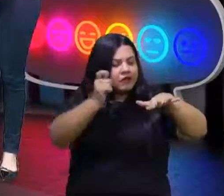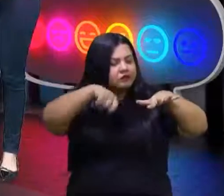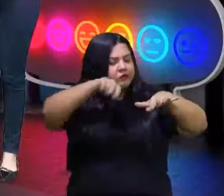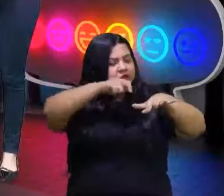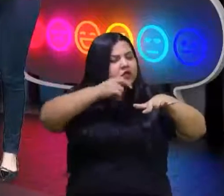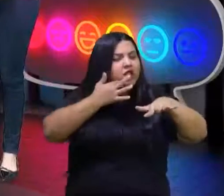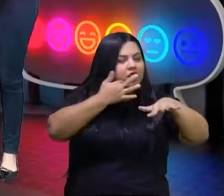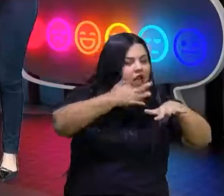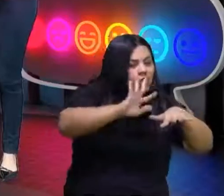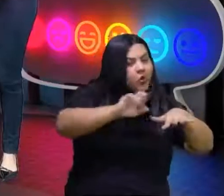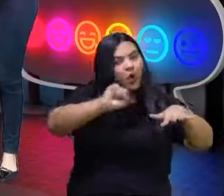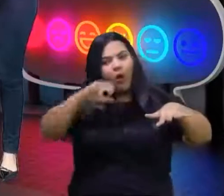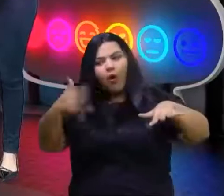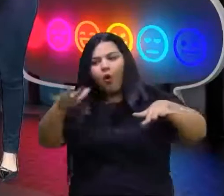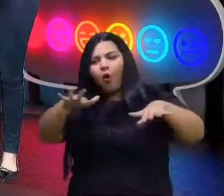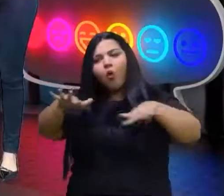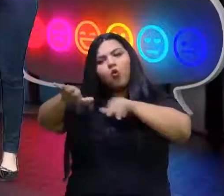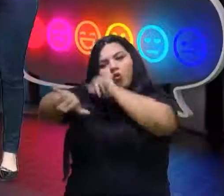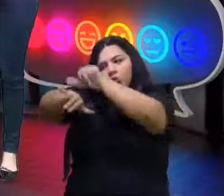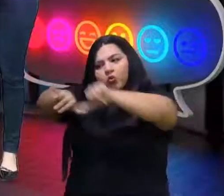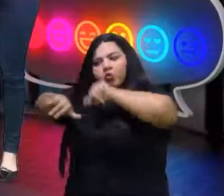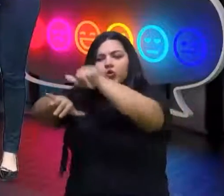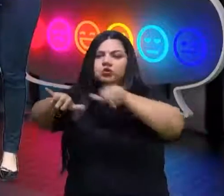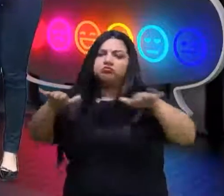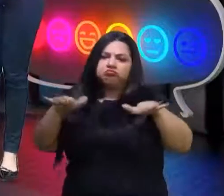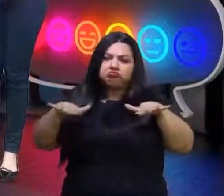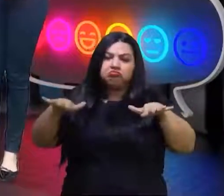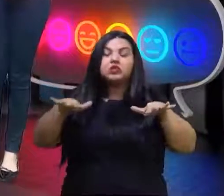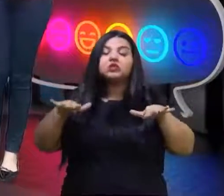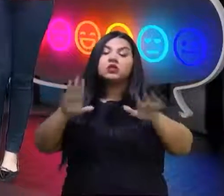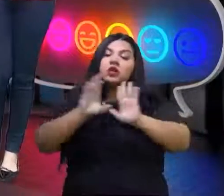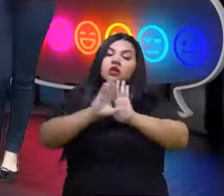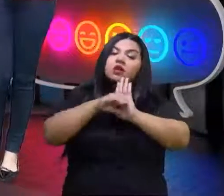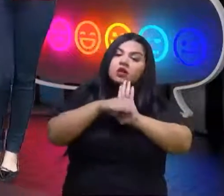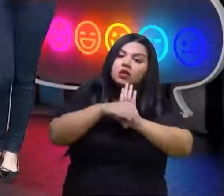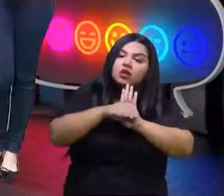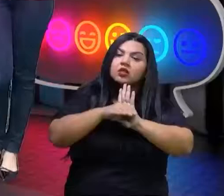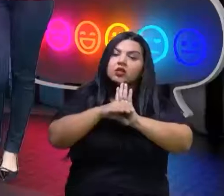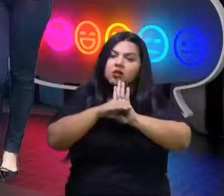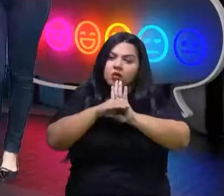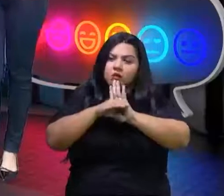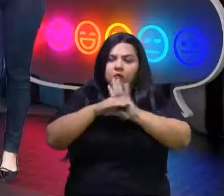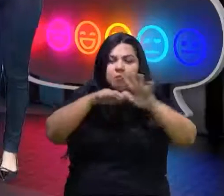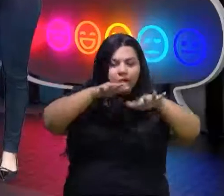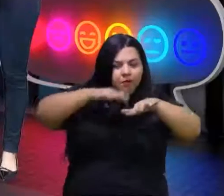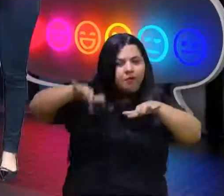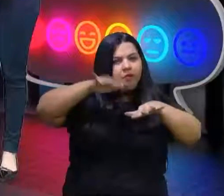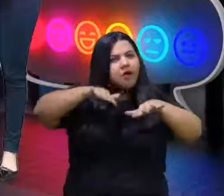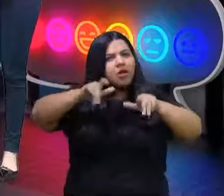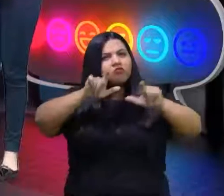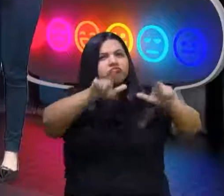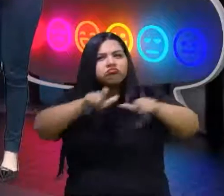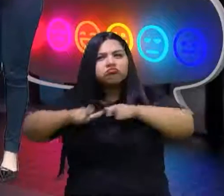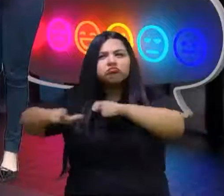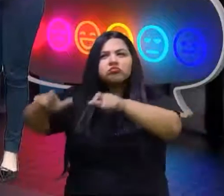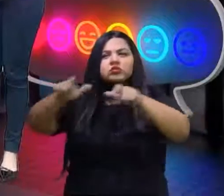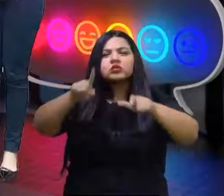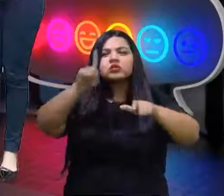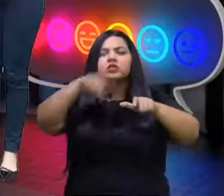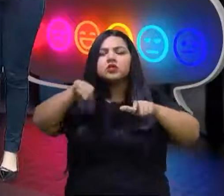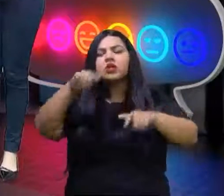dependendo aí do contexto, do cenário. E como ele falou, né, o conceito de paisagem ele é realmente muito importante para a gente fazer ou